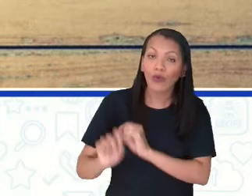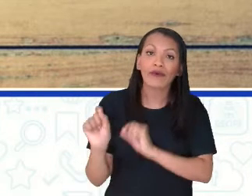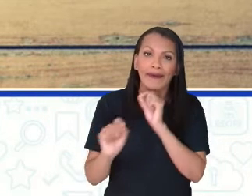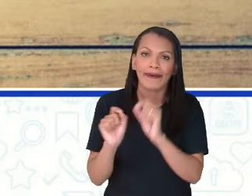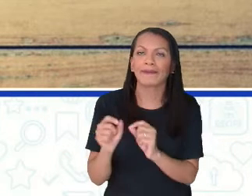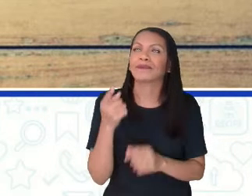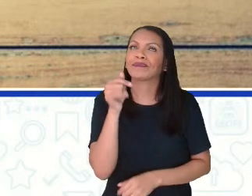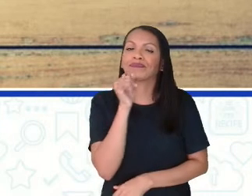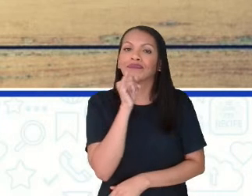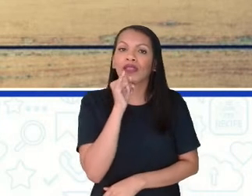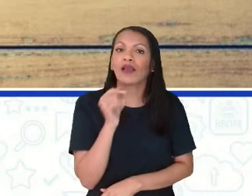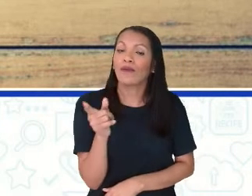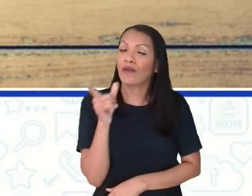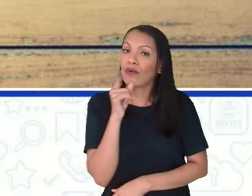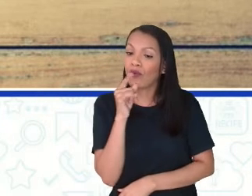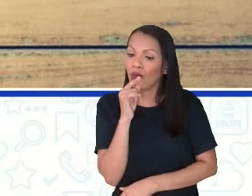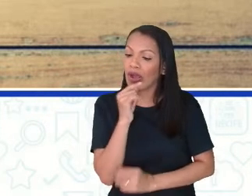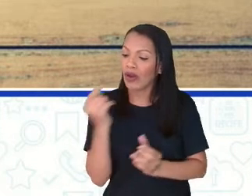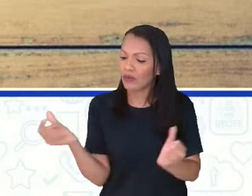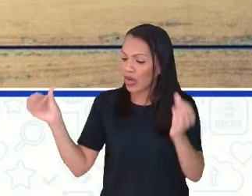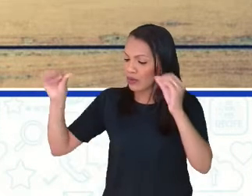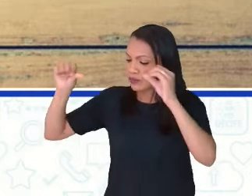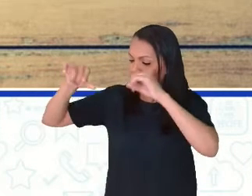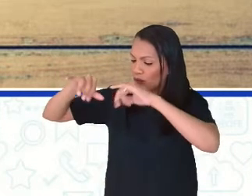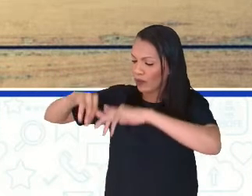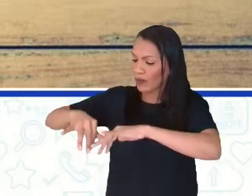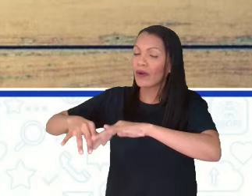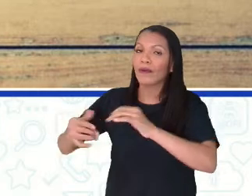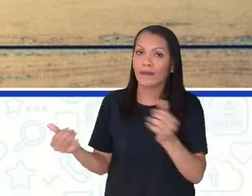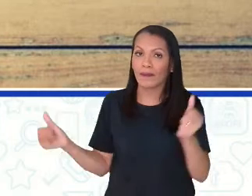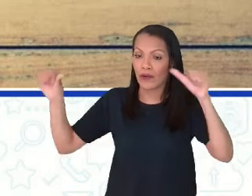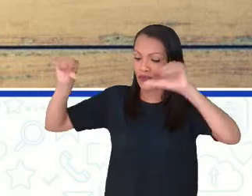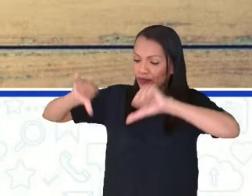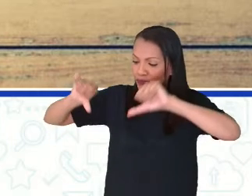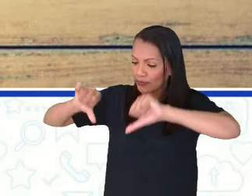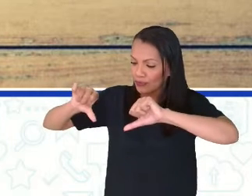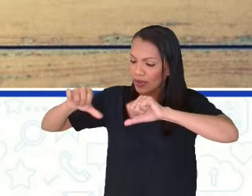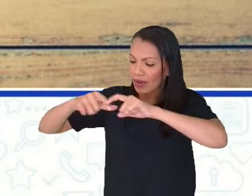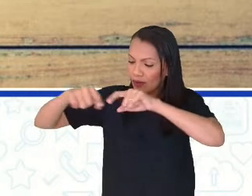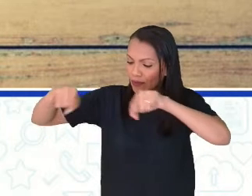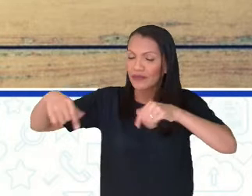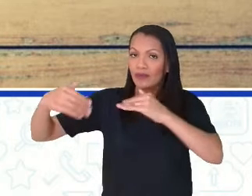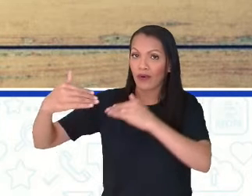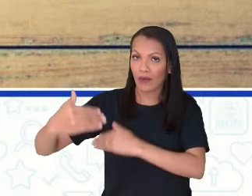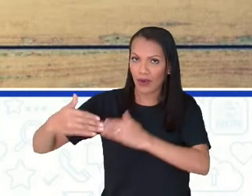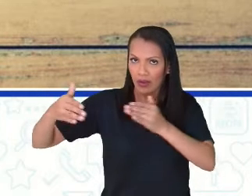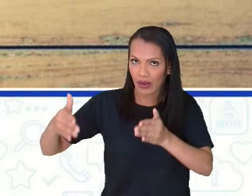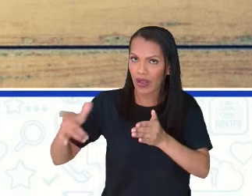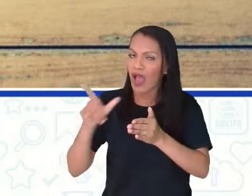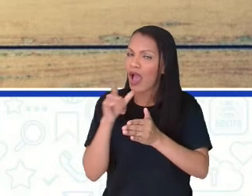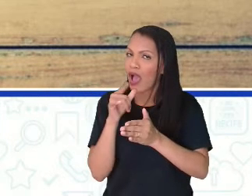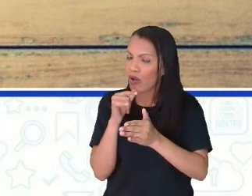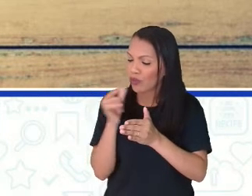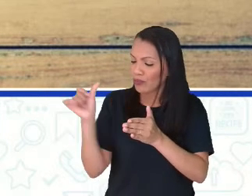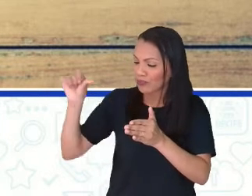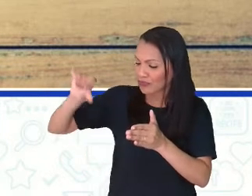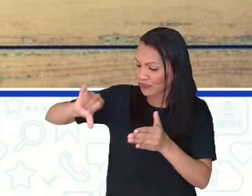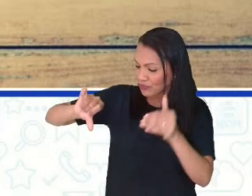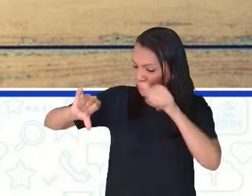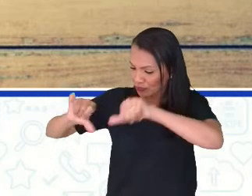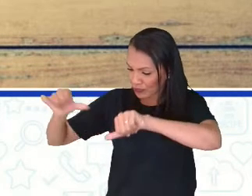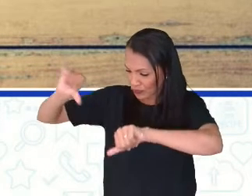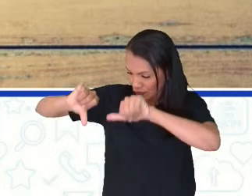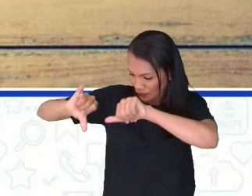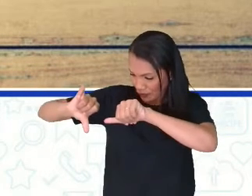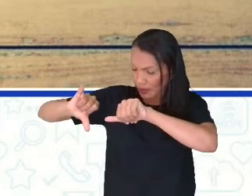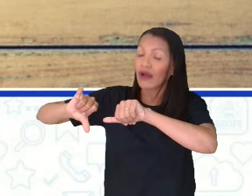sol, a função aí é do sol, vai evaporar a água e vai ficar o sal, né? Então aí a gente tem a questão de